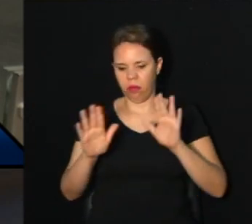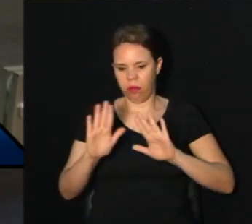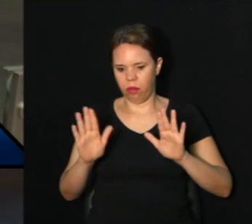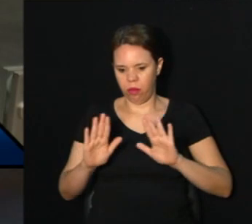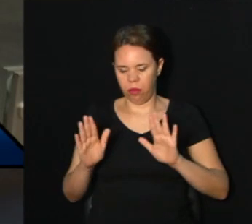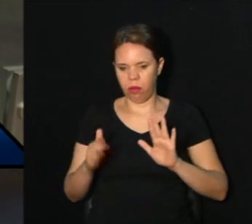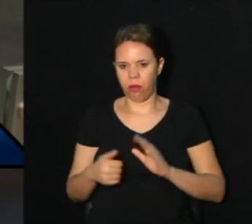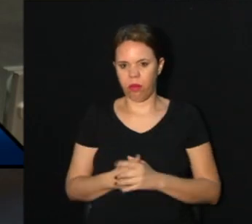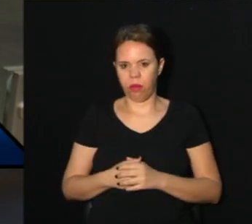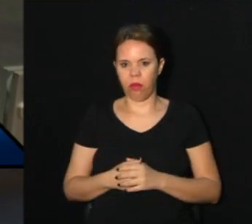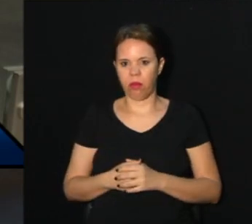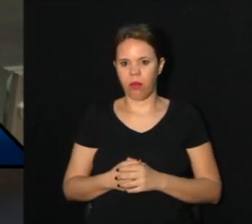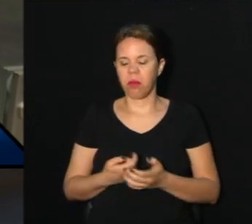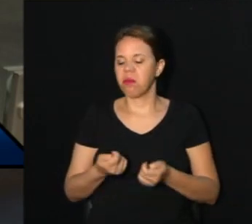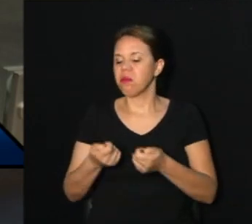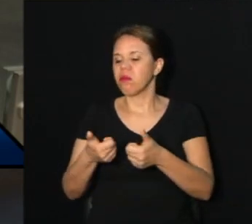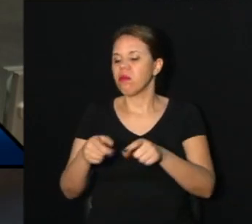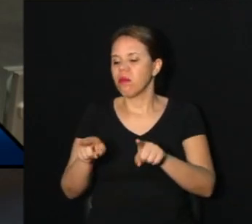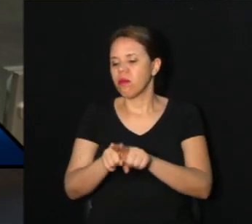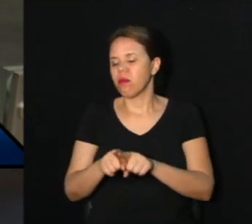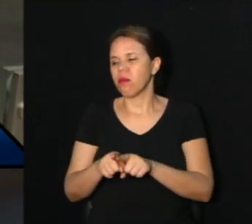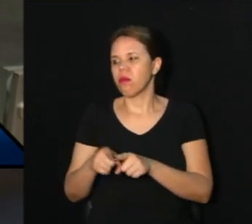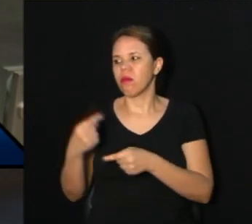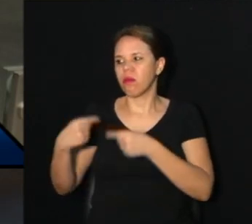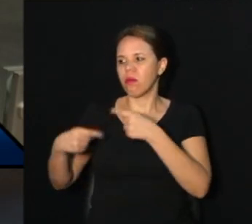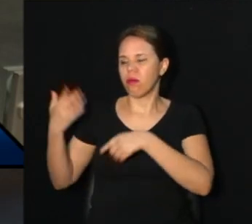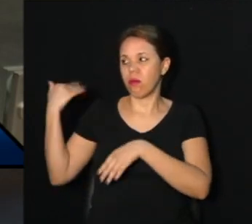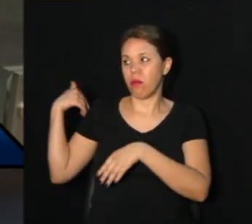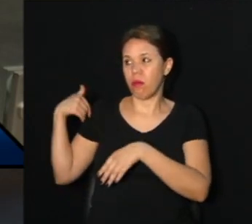não vou discutir sucumbência, porque lá em